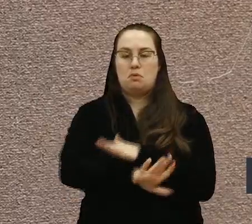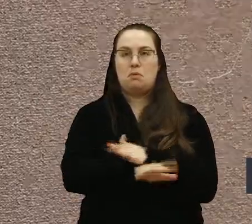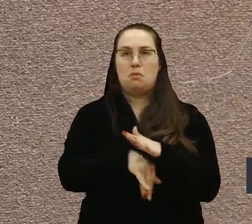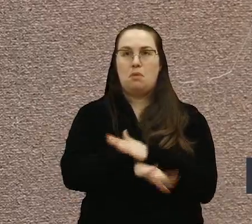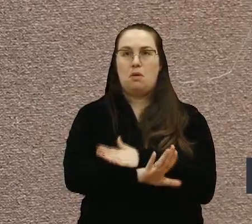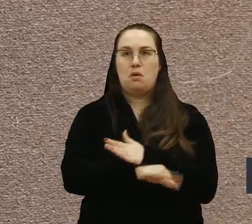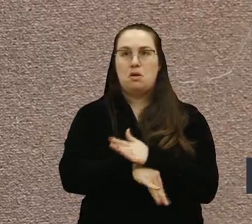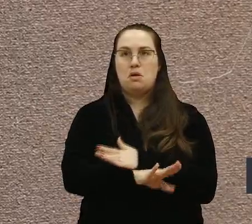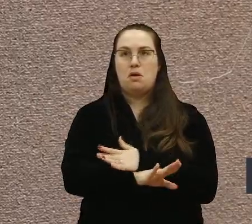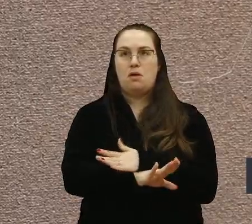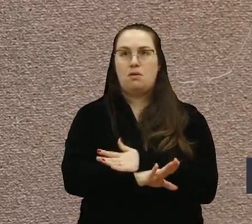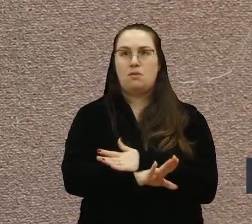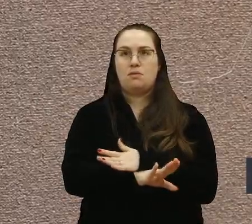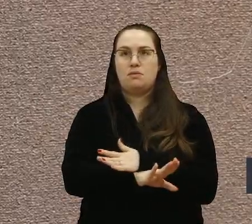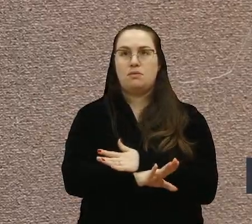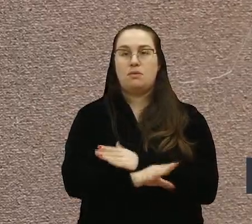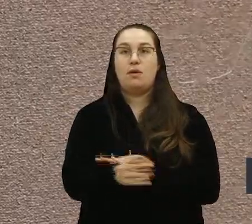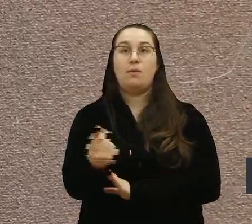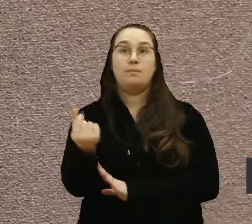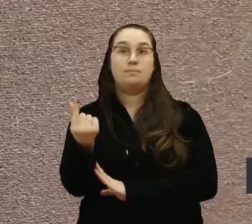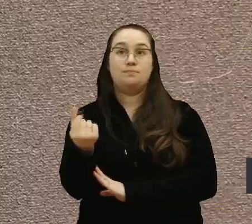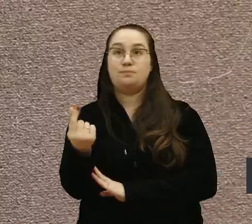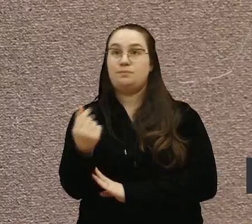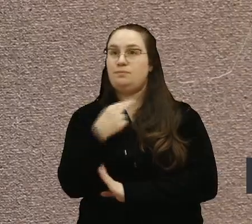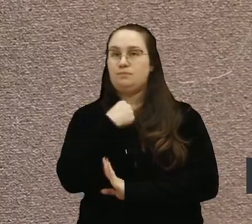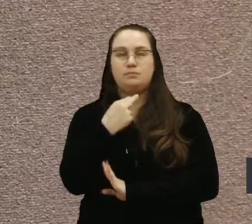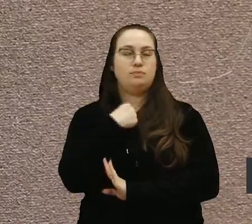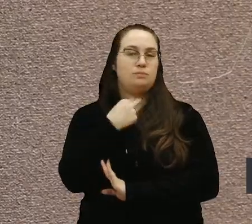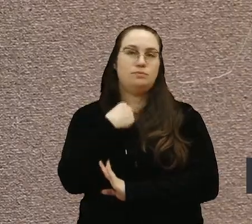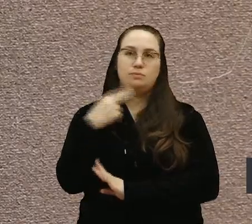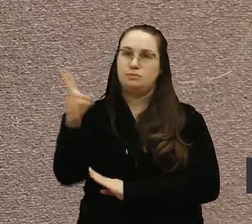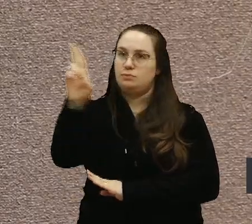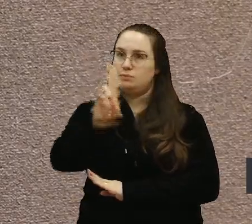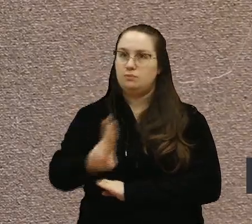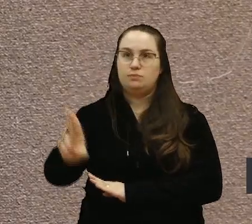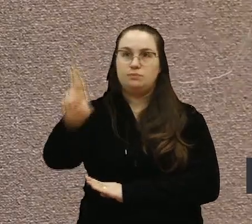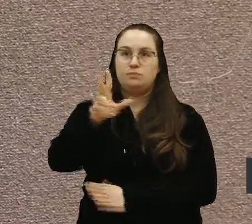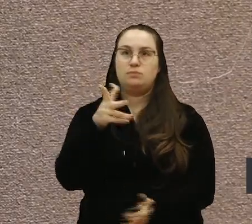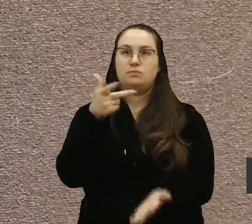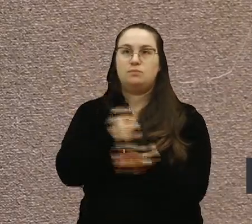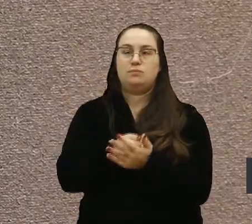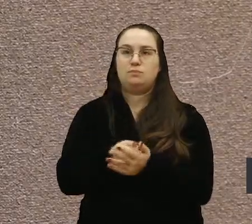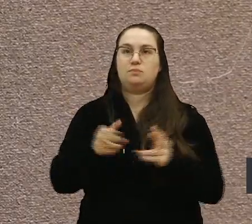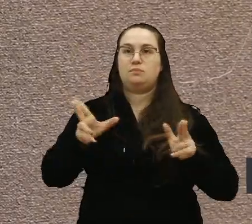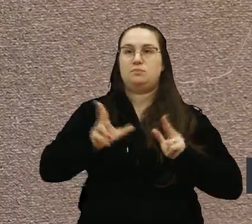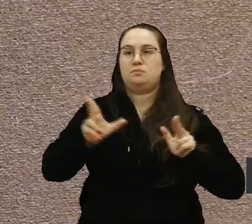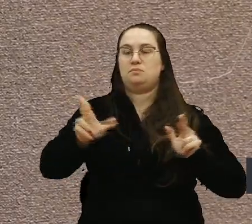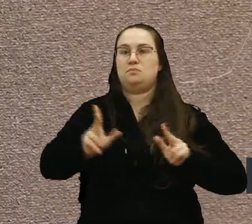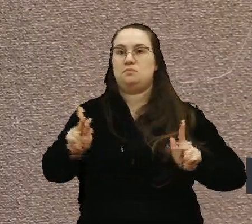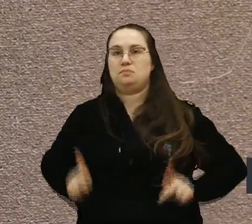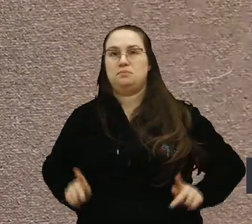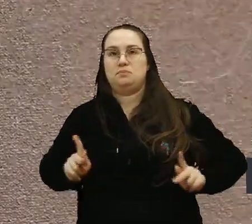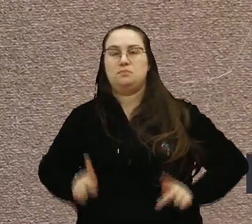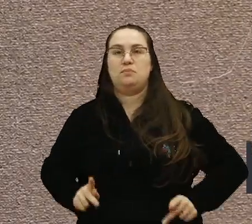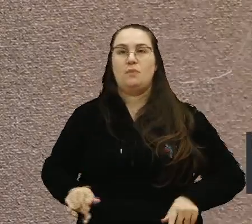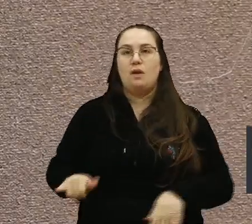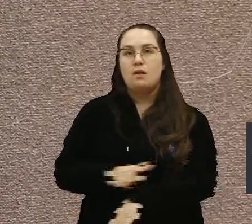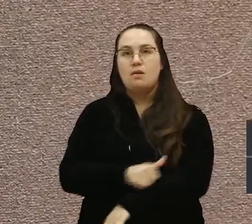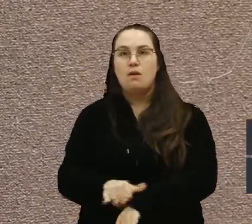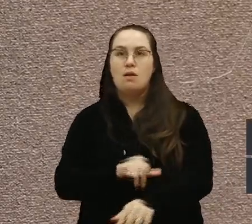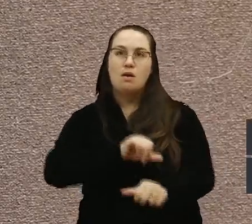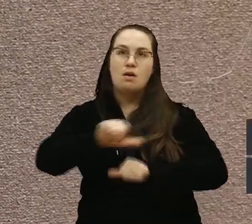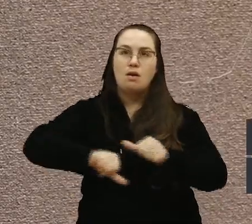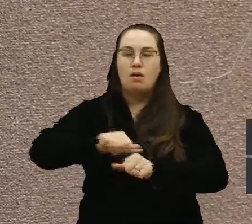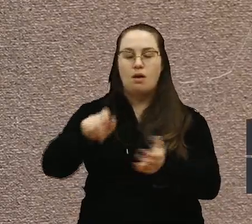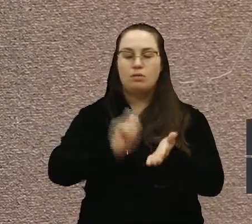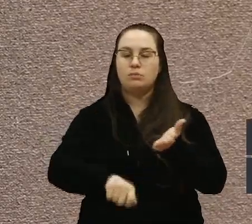livre, que é um dinheiro que não pode ser utilizado para pagamento de pessoal. Aí numa manobra vão querer trocar a